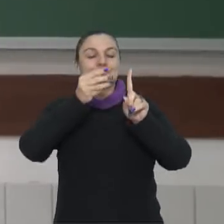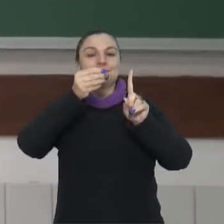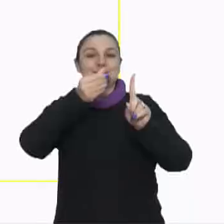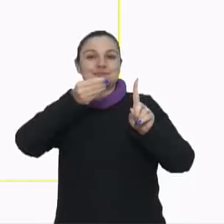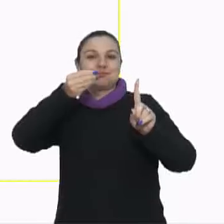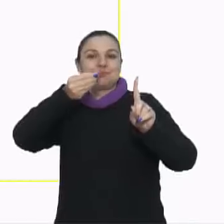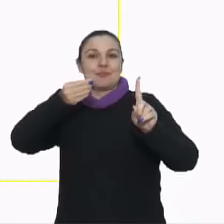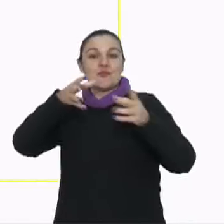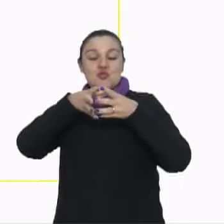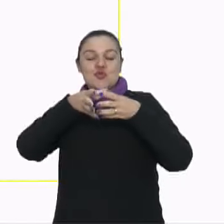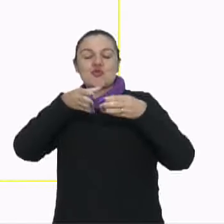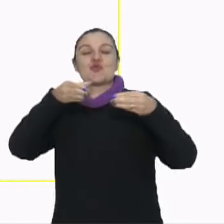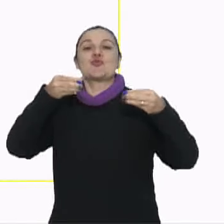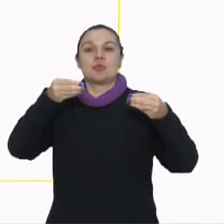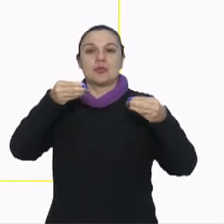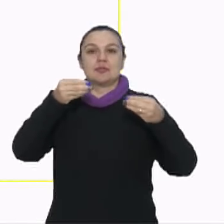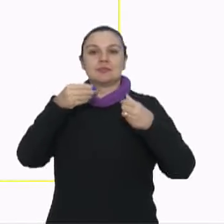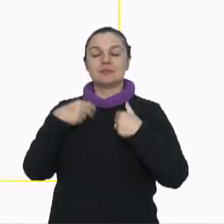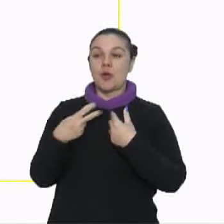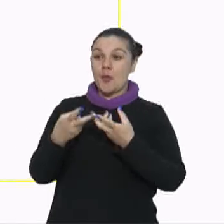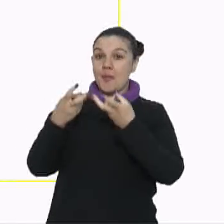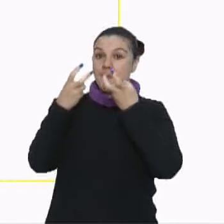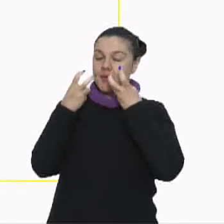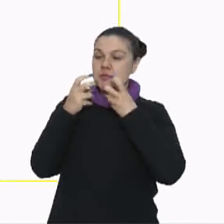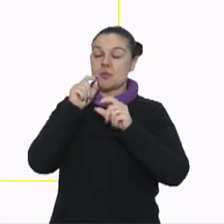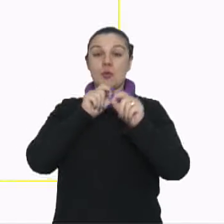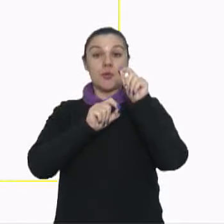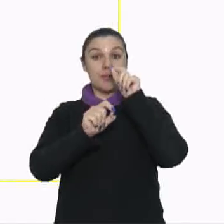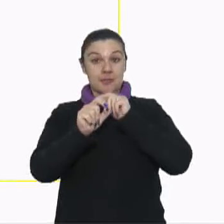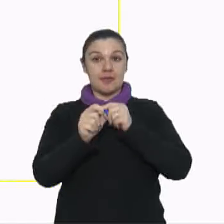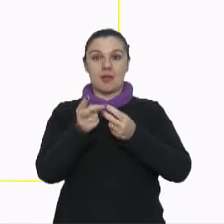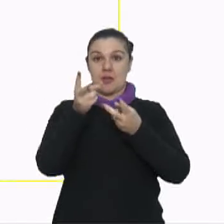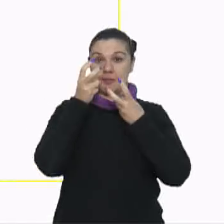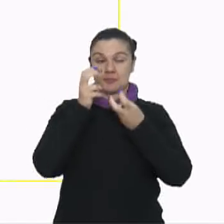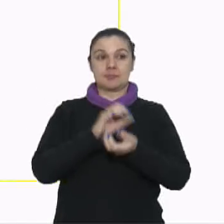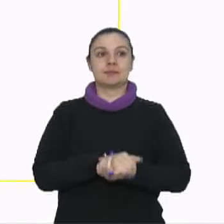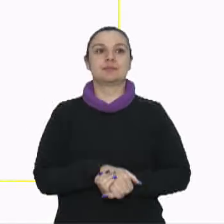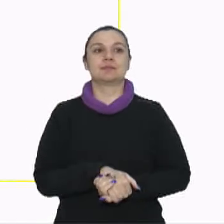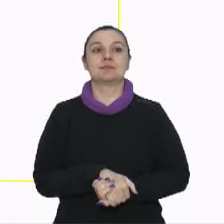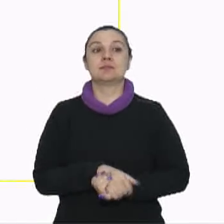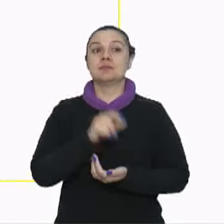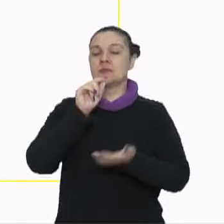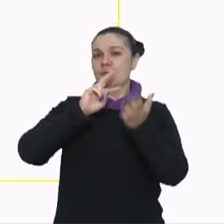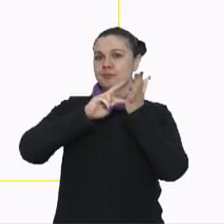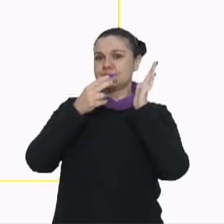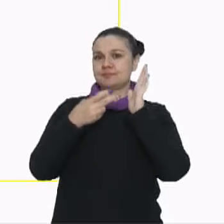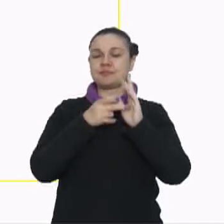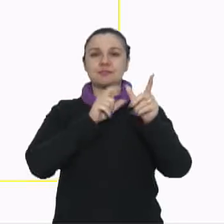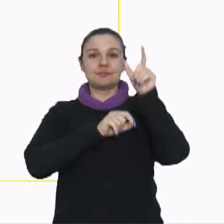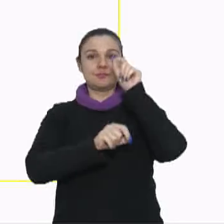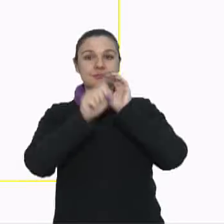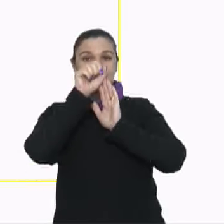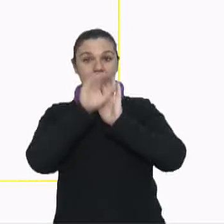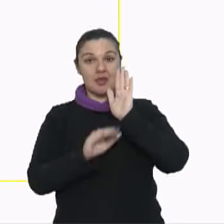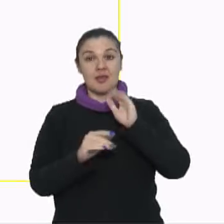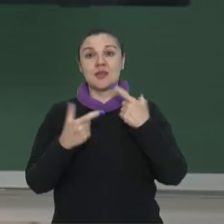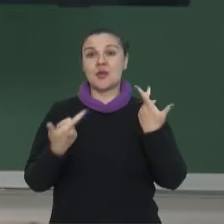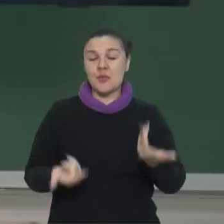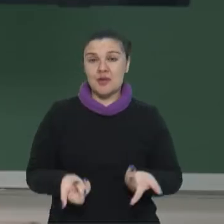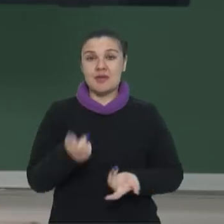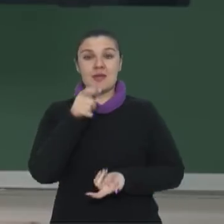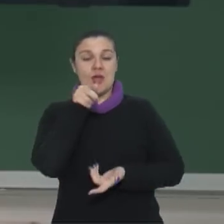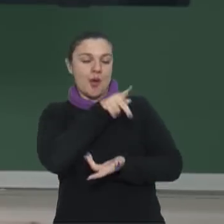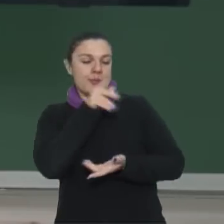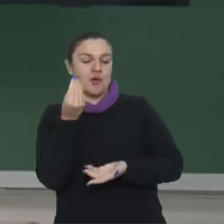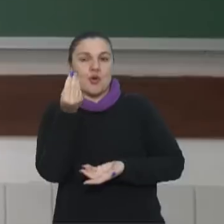desaparecendo, né? Olha que legal. Então é uma leitura a partir de um repertório. Nesse sentido, o que a professora colocou aqui para você? Para a gente pensar